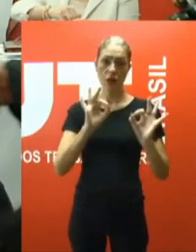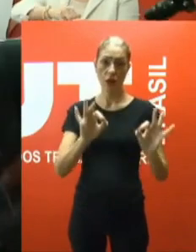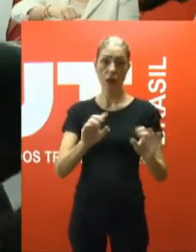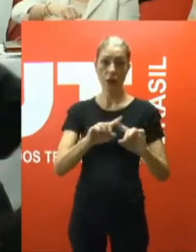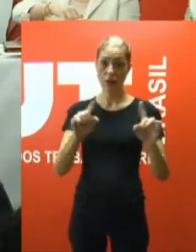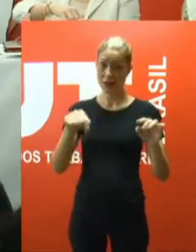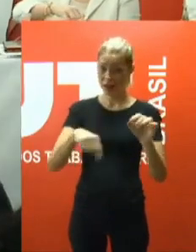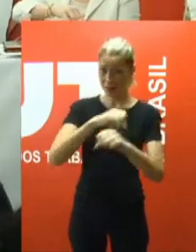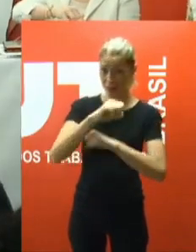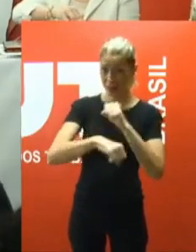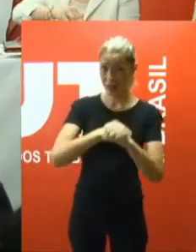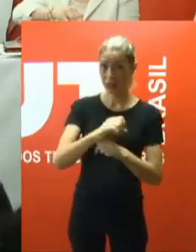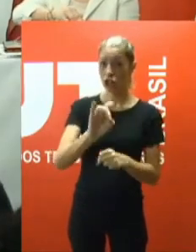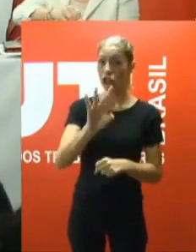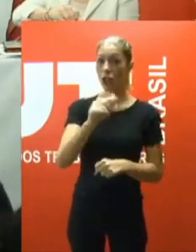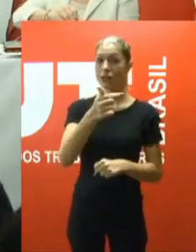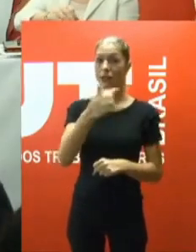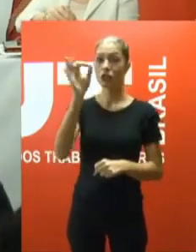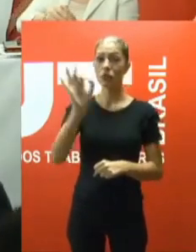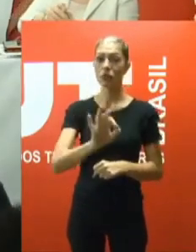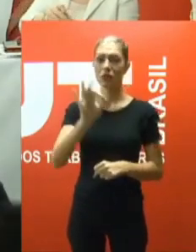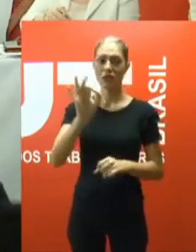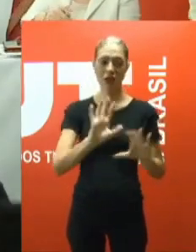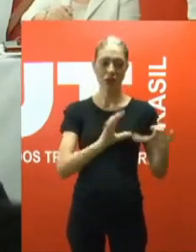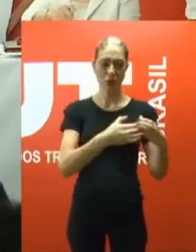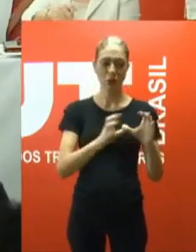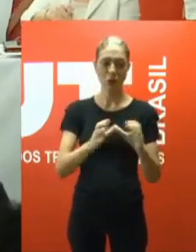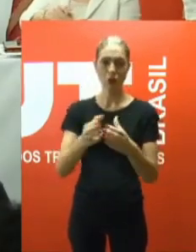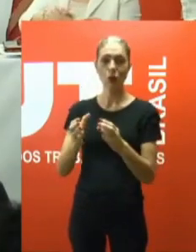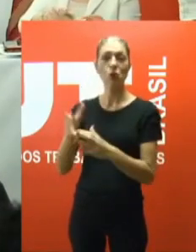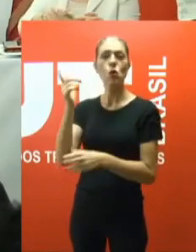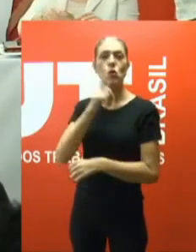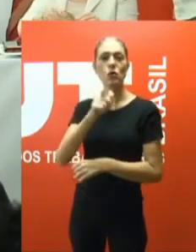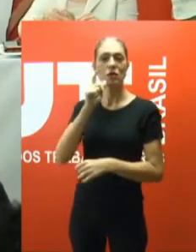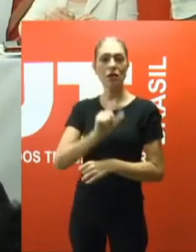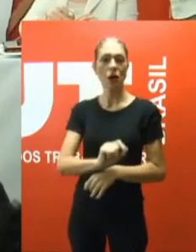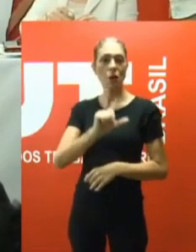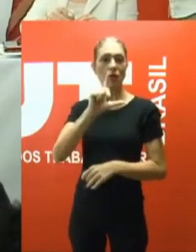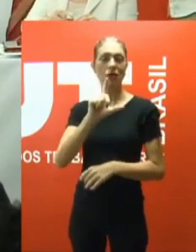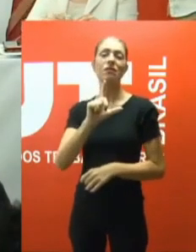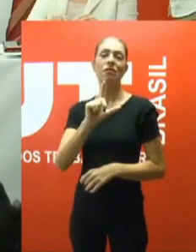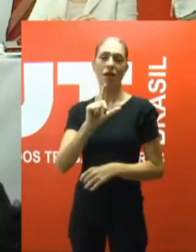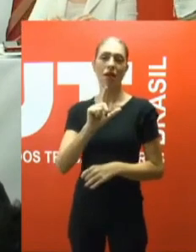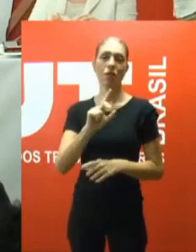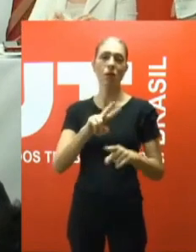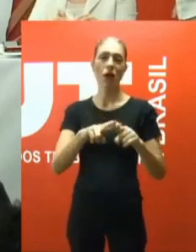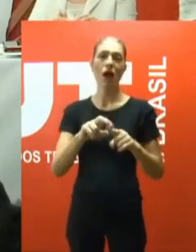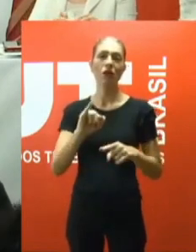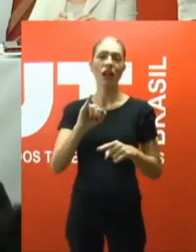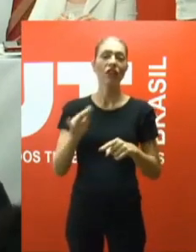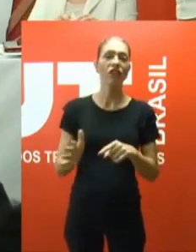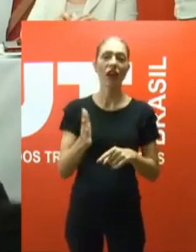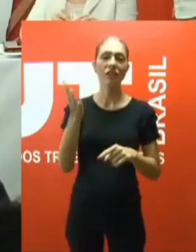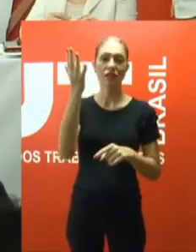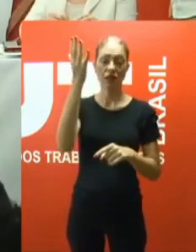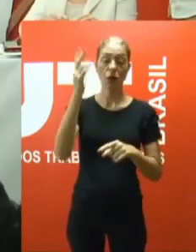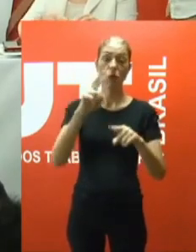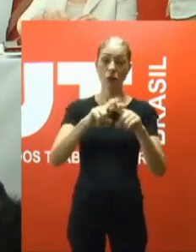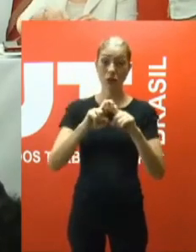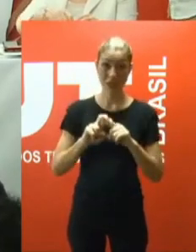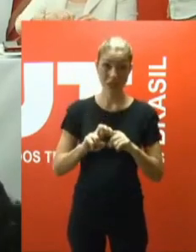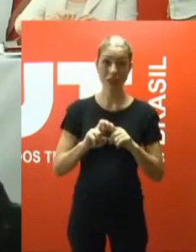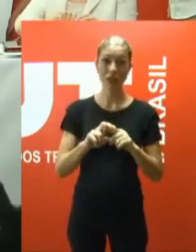ano, apenas 7% das categorias conseguiram aumento acima da inflação. E quem consegue